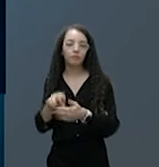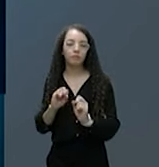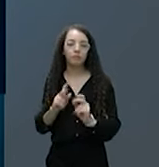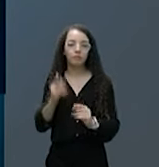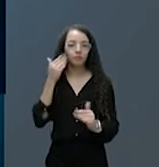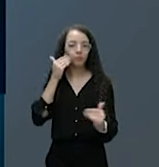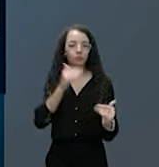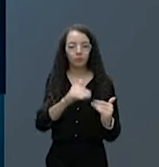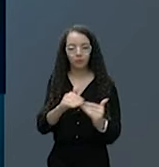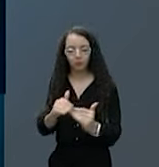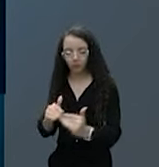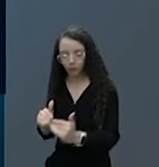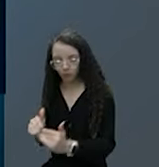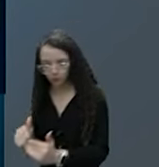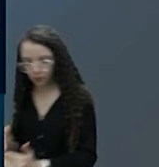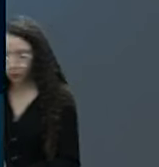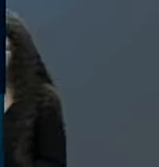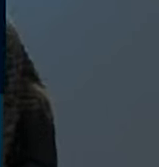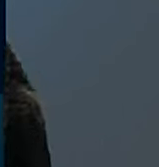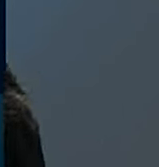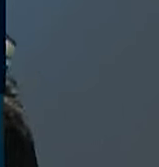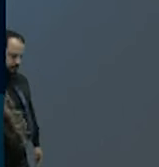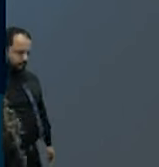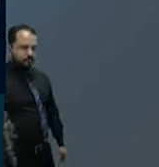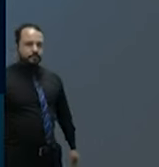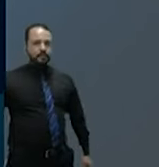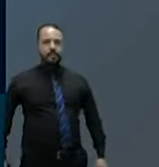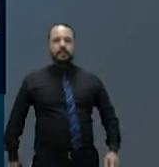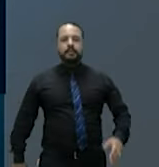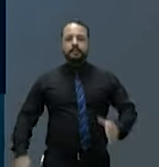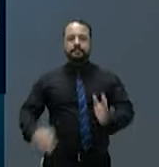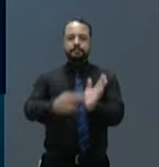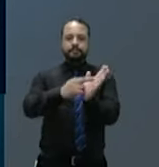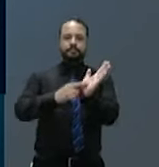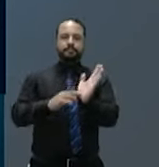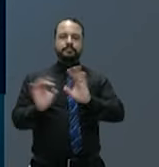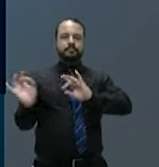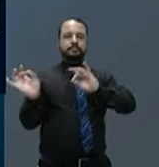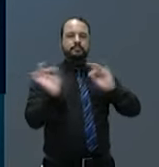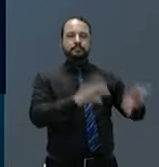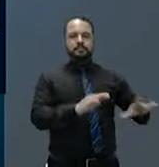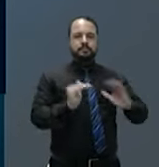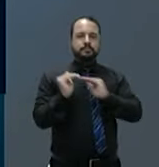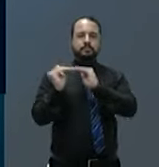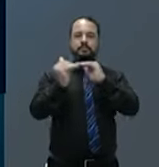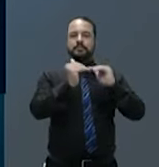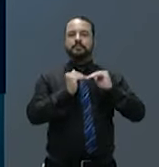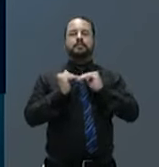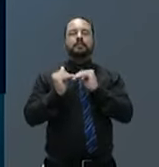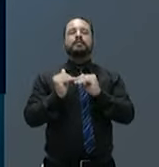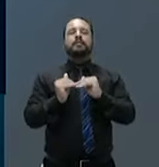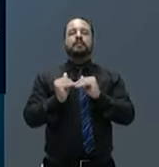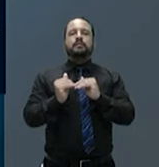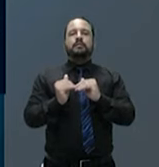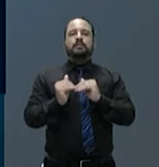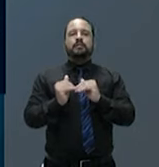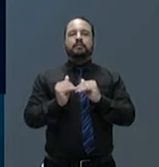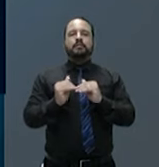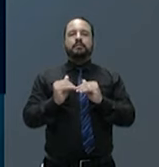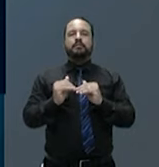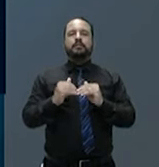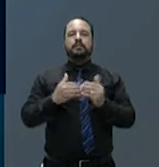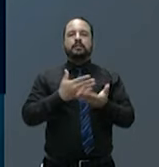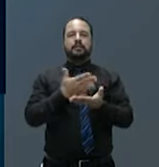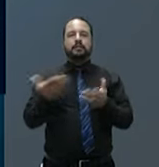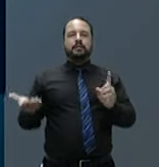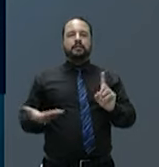favor. Indago a todos se podemos dispensar o relatório. Sim, excelente. Sim. Então, eu vou passar a palavra,